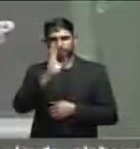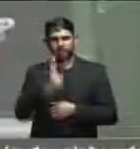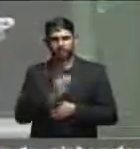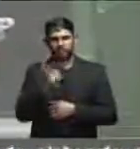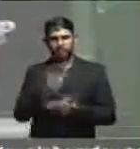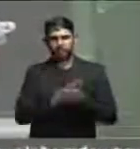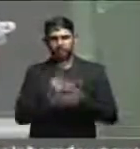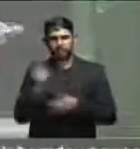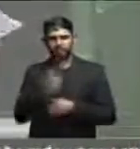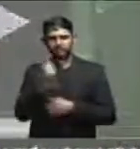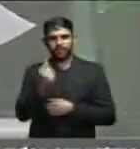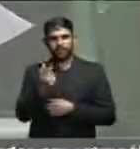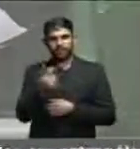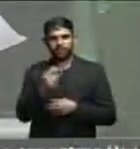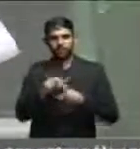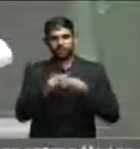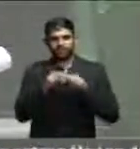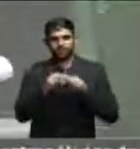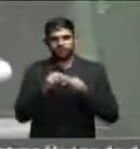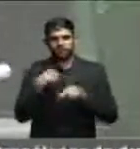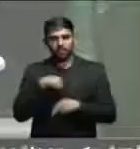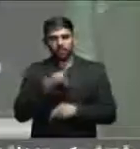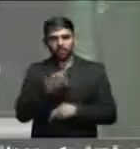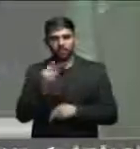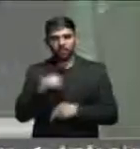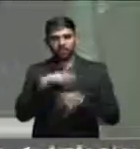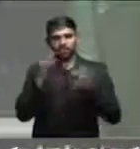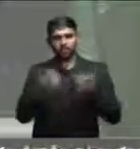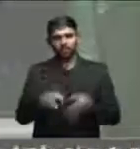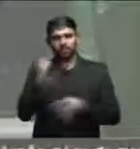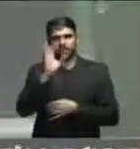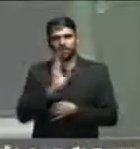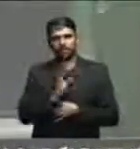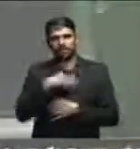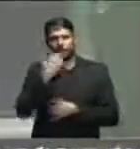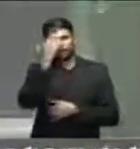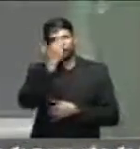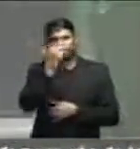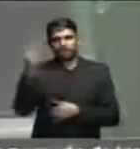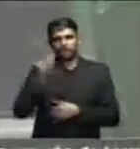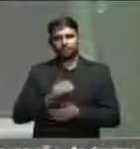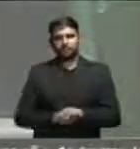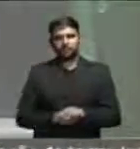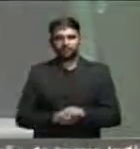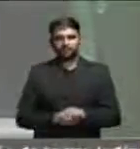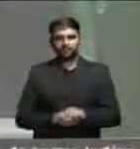não tem preço. Por isso, nós não vamos desistir do Brasil. Muito obrigado.